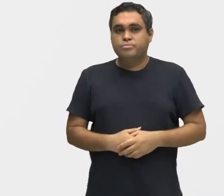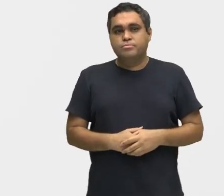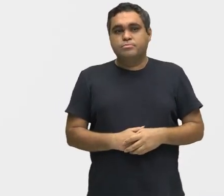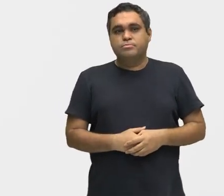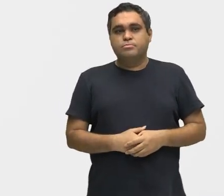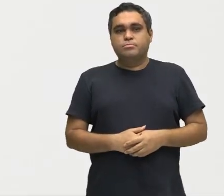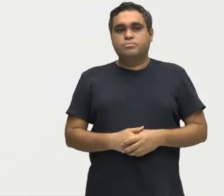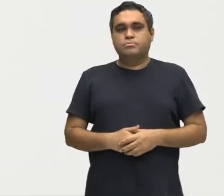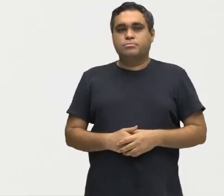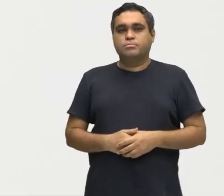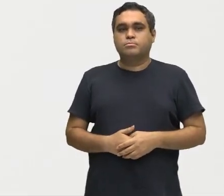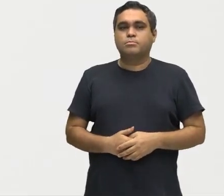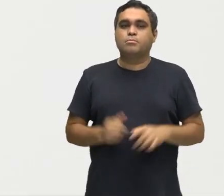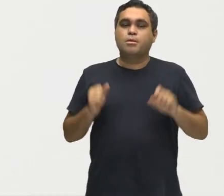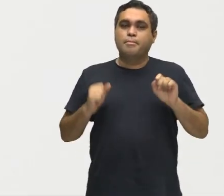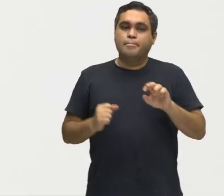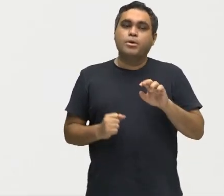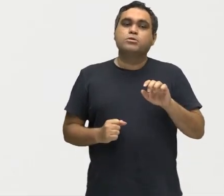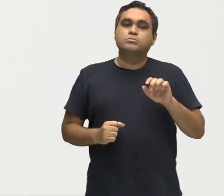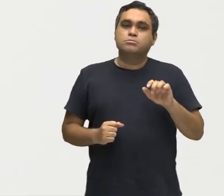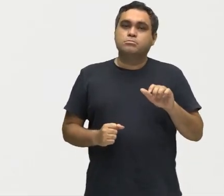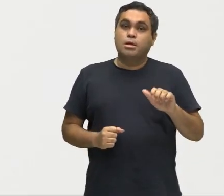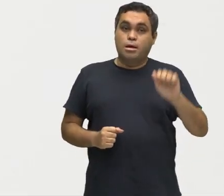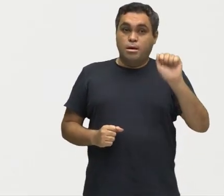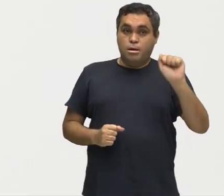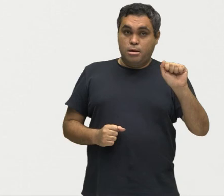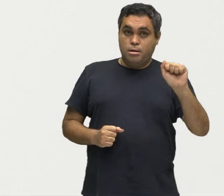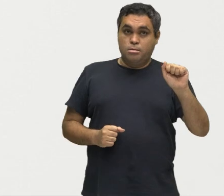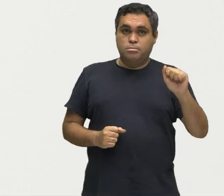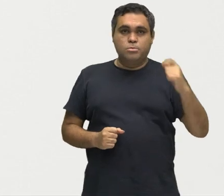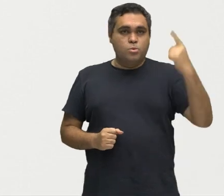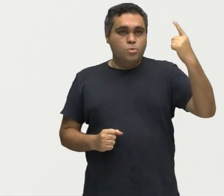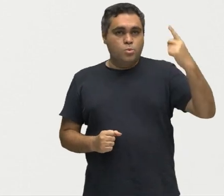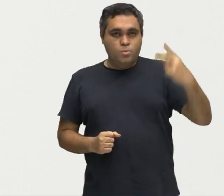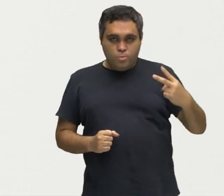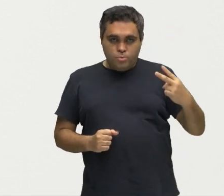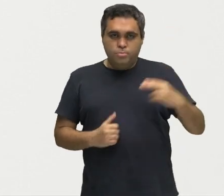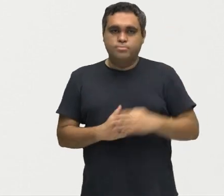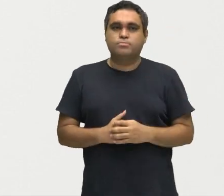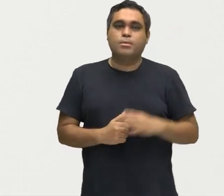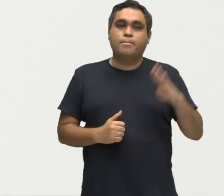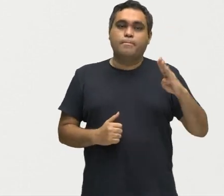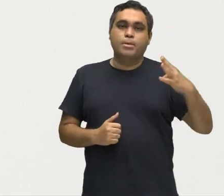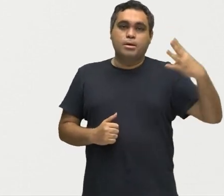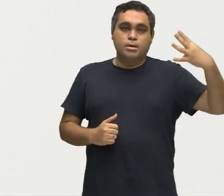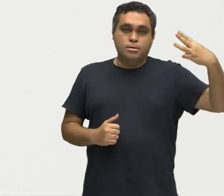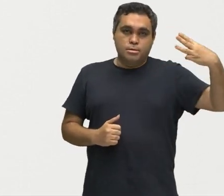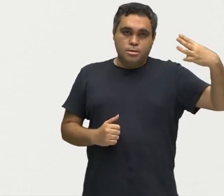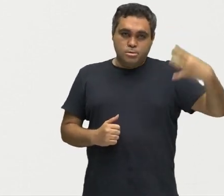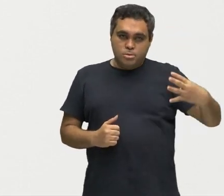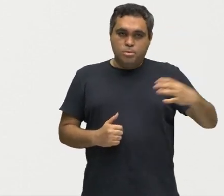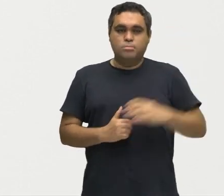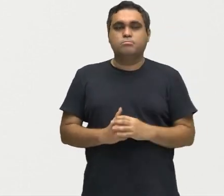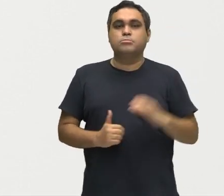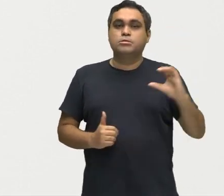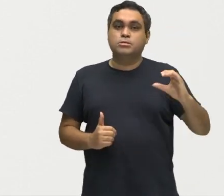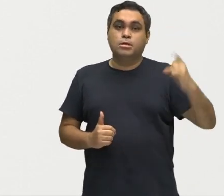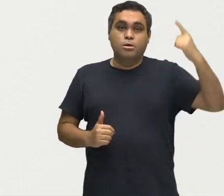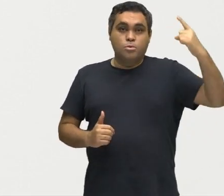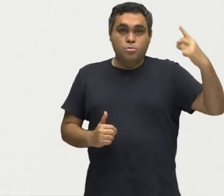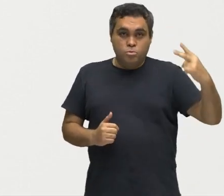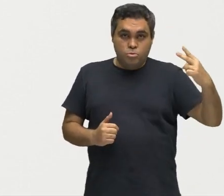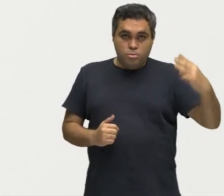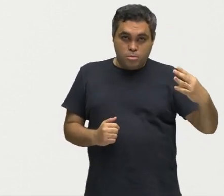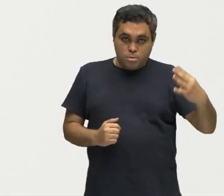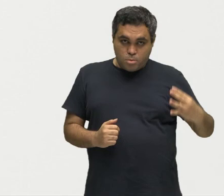aqui como opção de resposta. Letra A, 1 e 2. Letra B, 3 e 4. Letra C, 1, 2, 3 e 4.